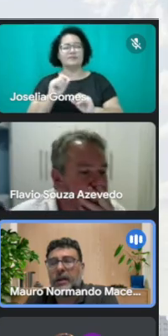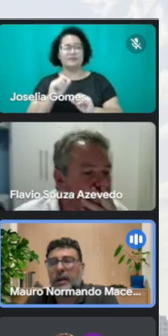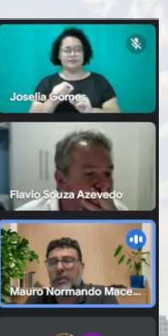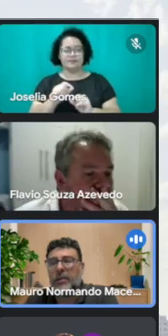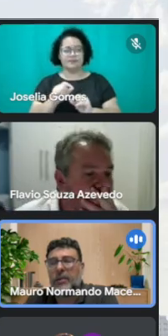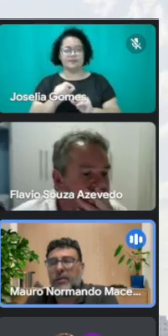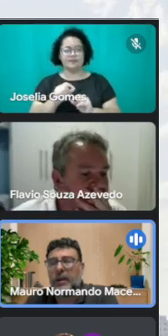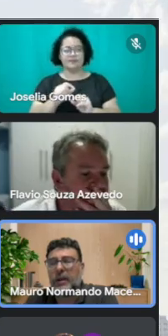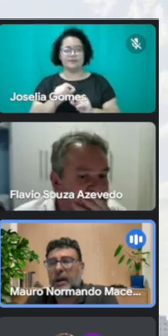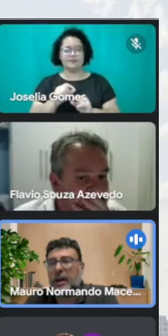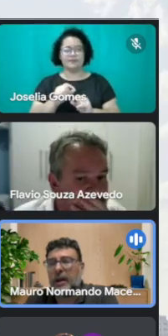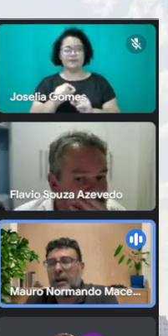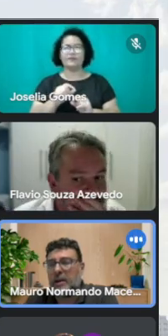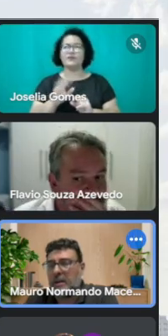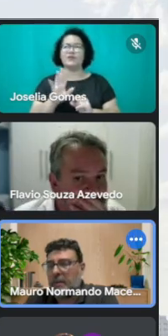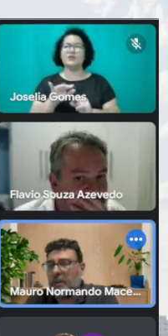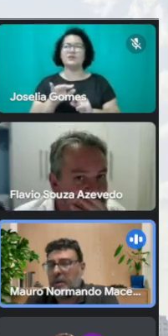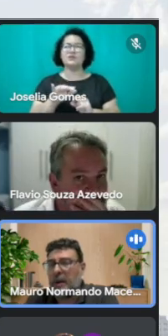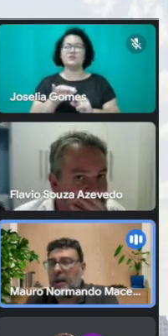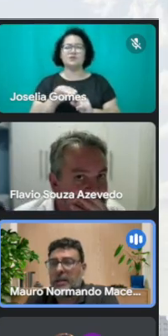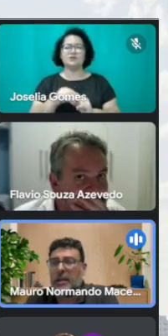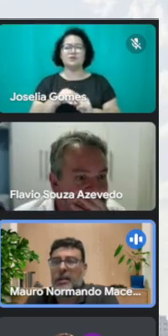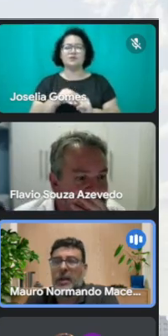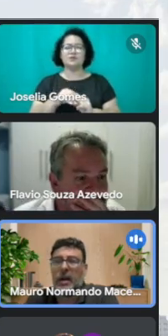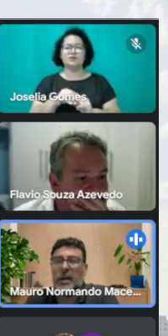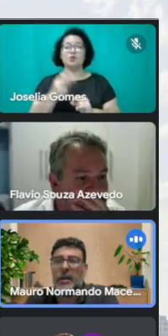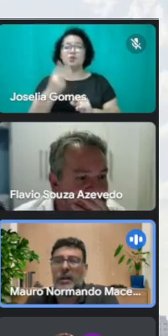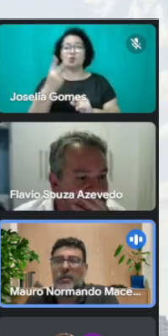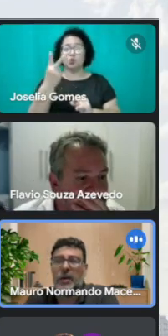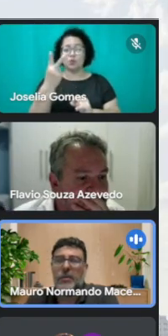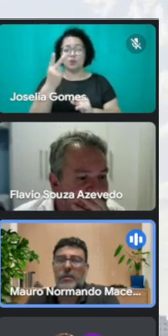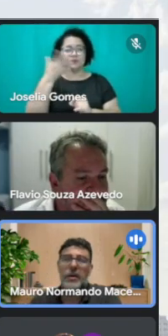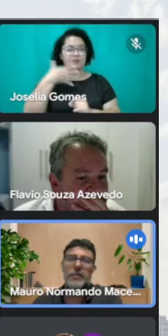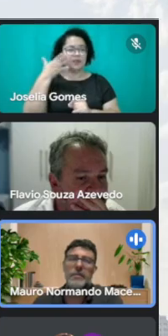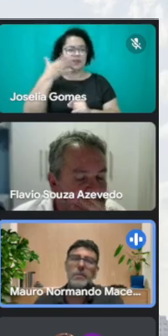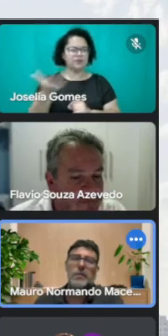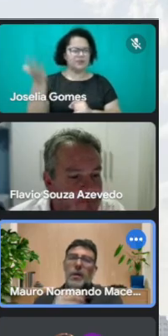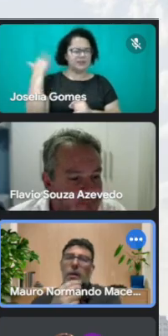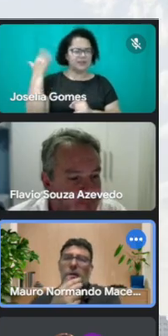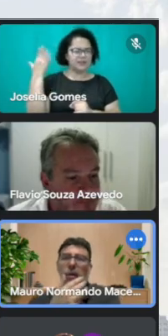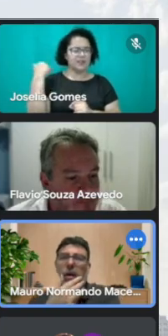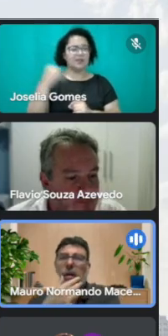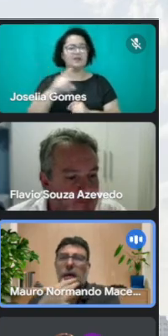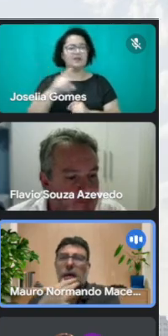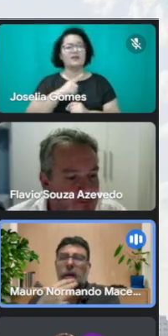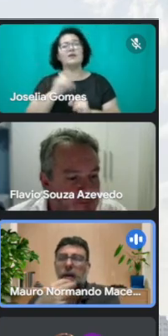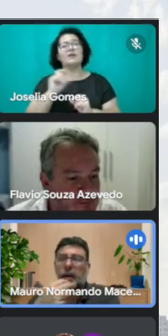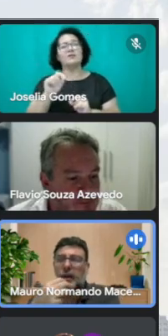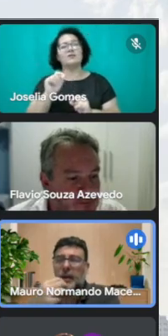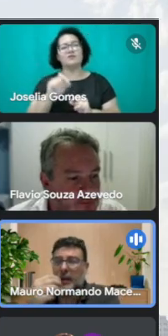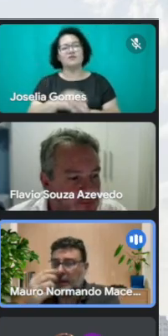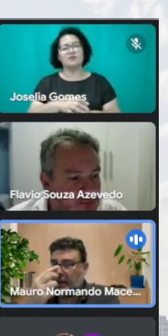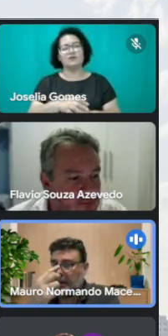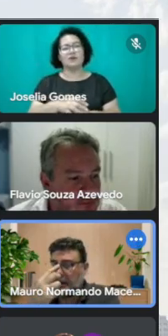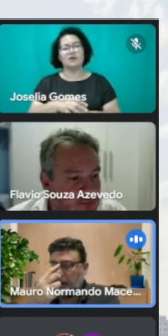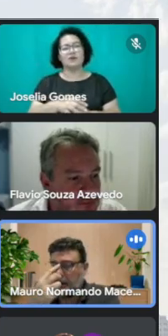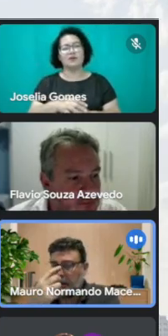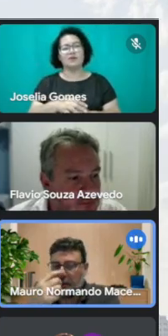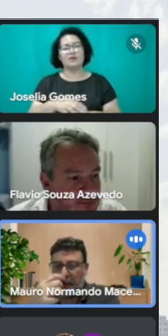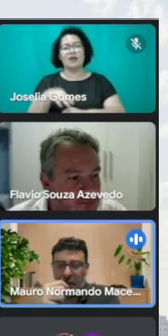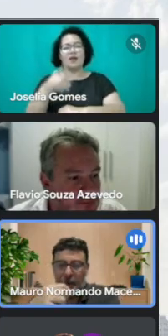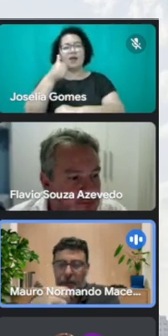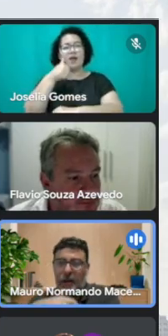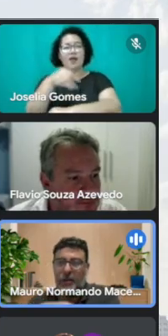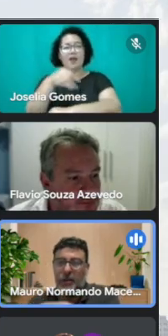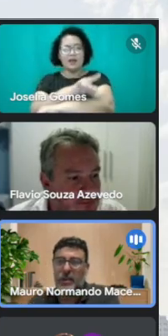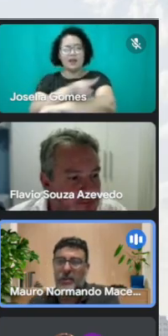não foi na anterior, não, foi duas palestras atrás, né? Teve uma arquiteta que é